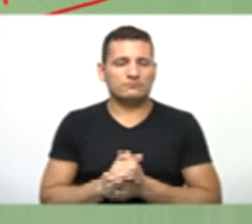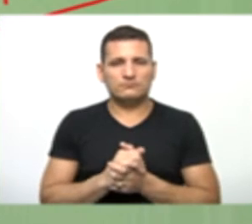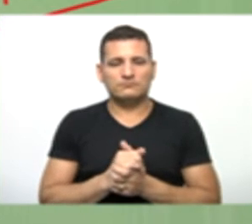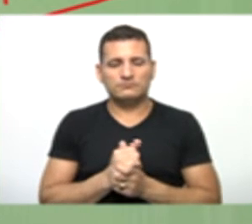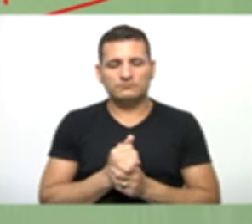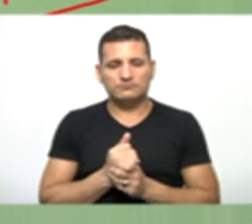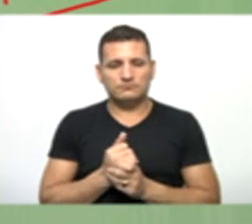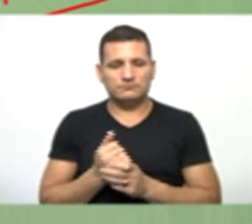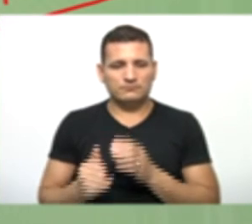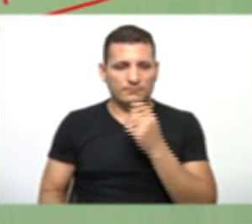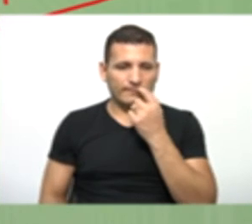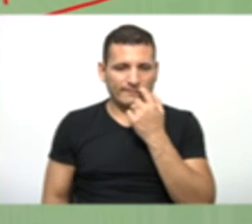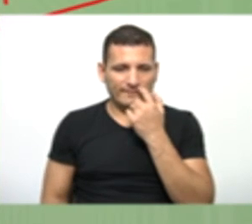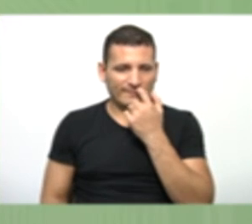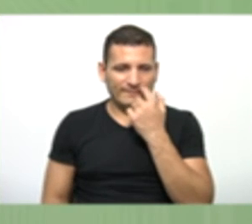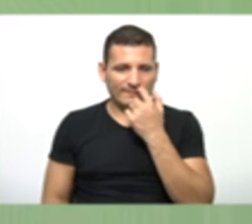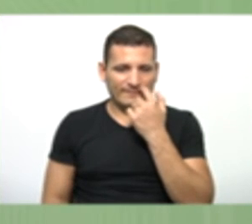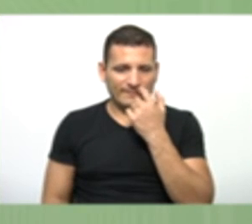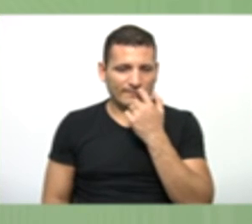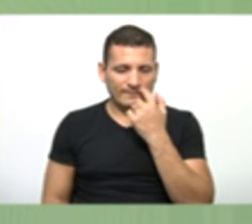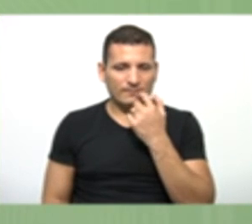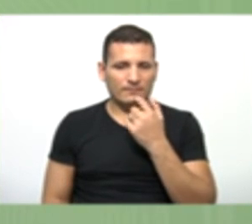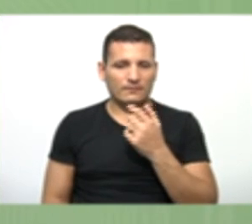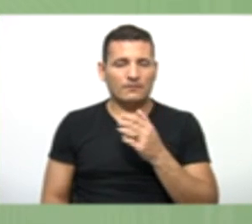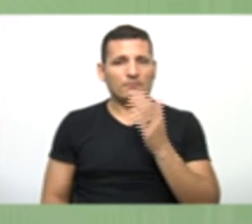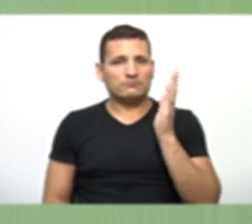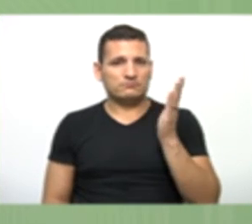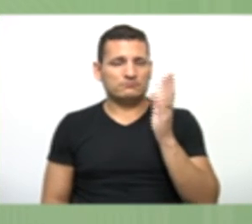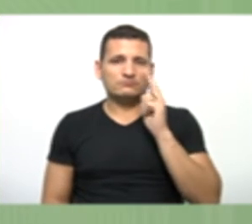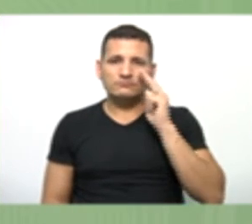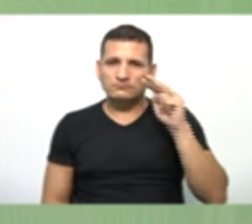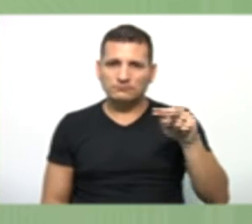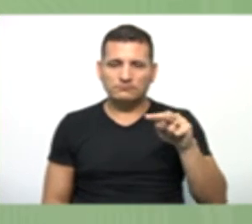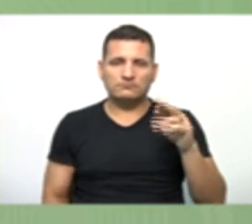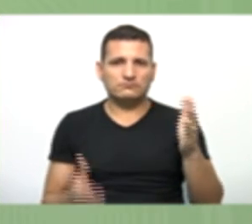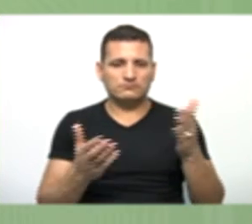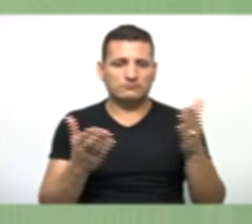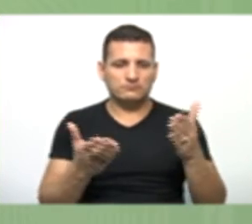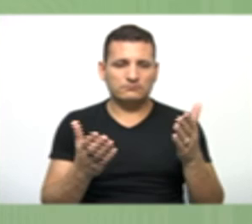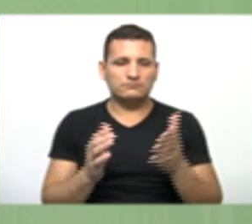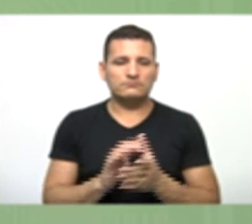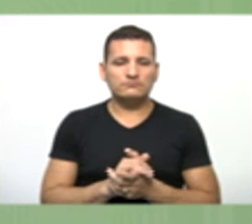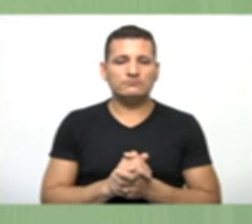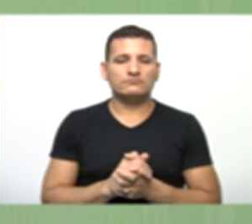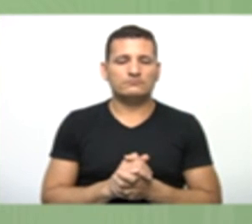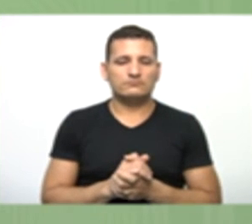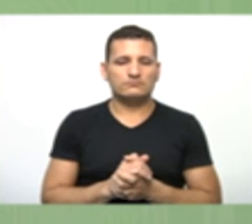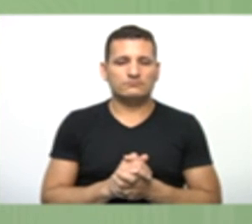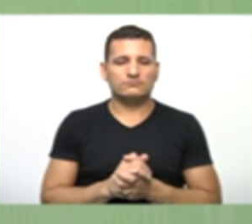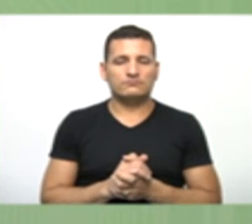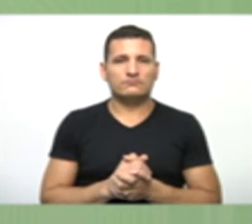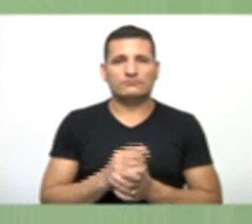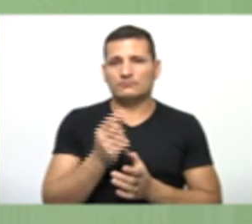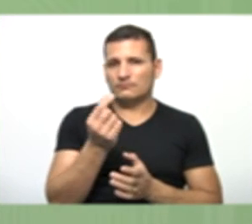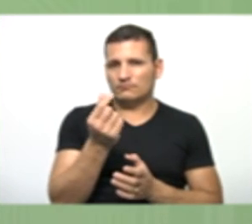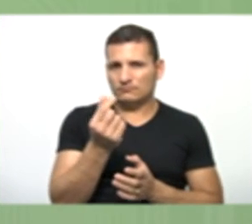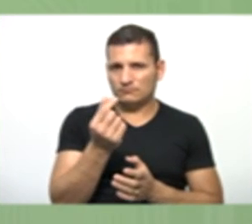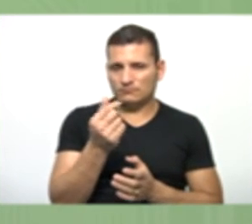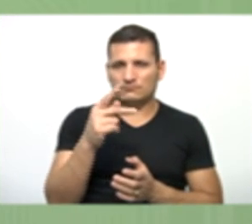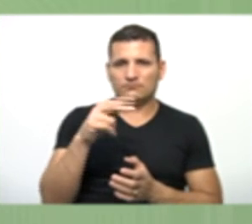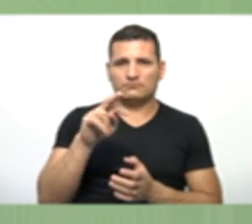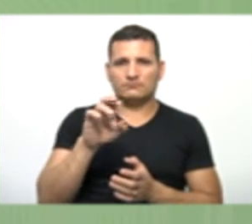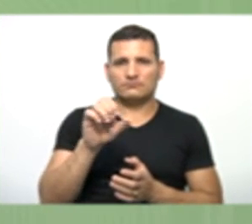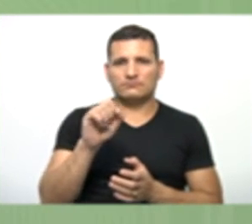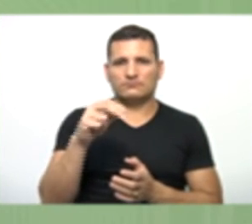Muito bem, esse que nós acabamos de ver, quando envolve valor presente,